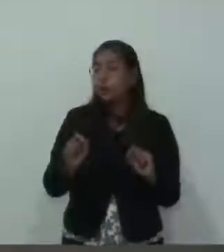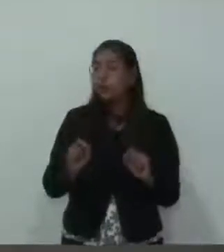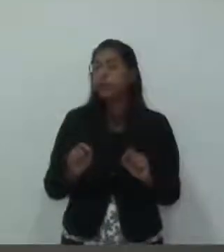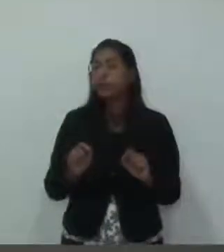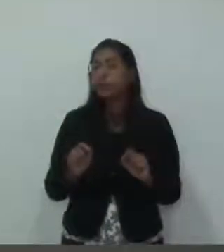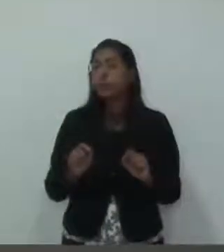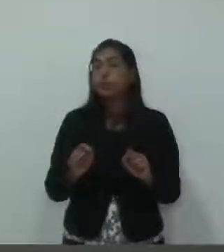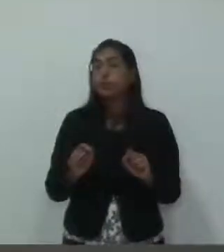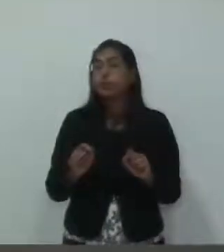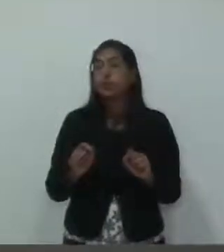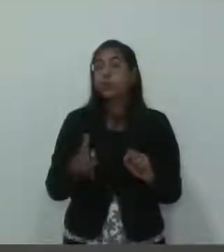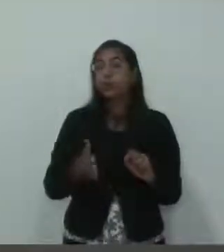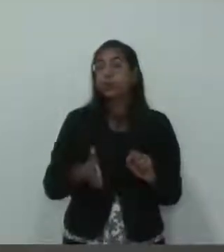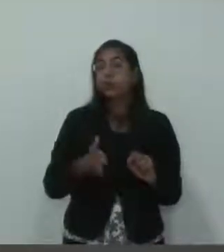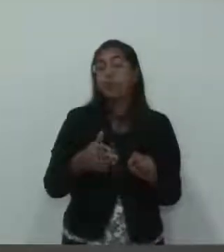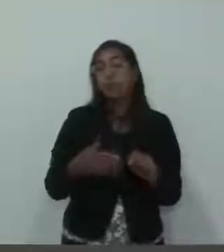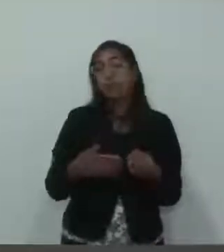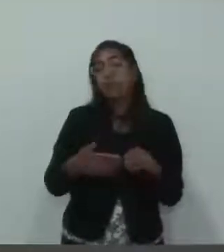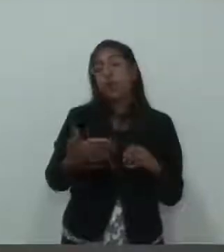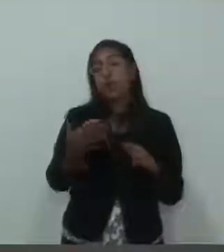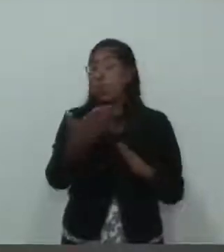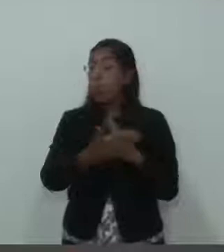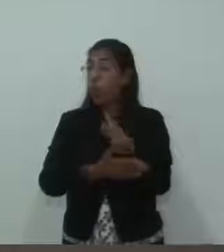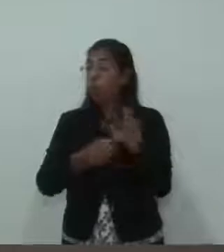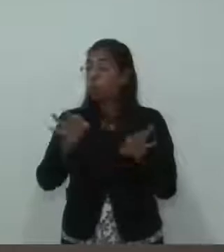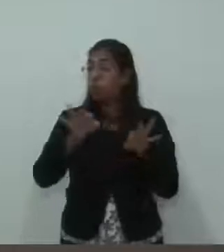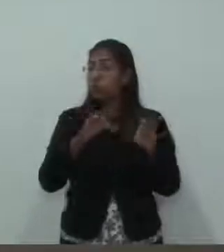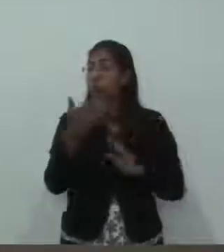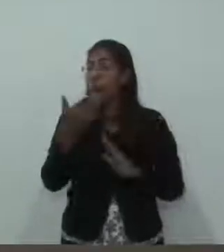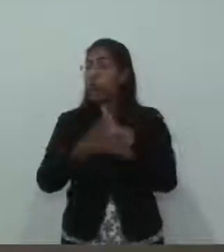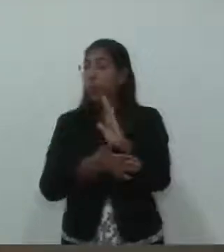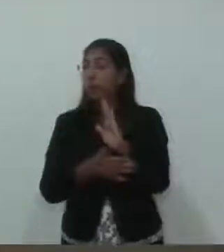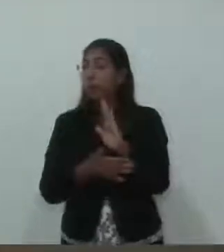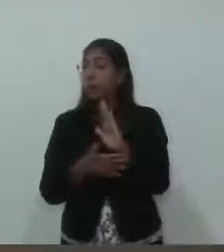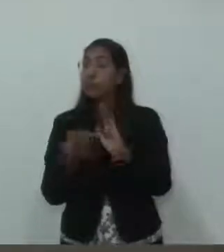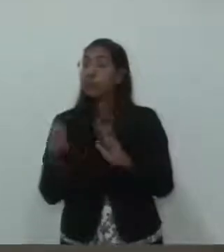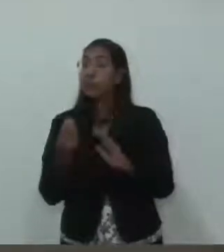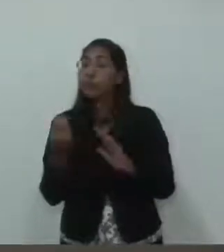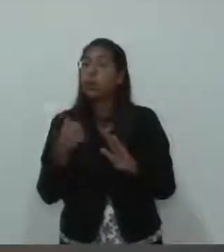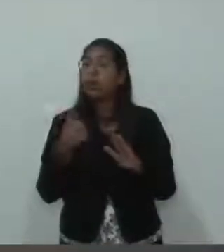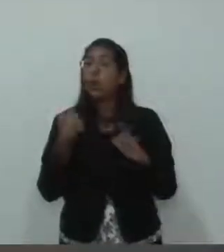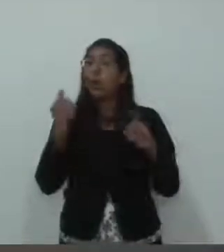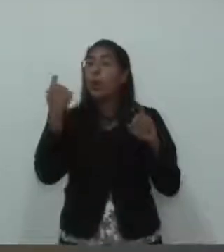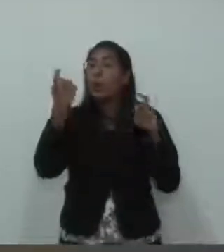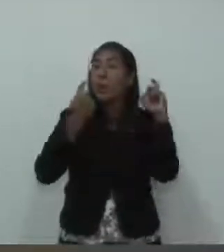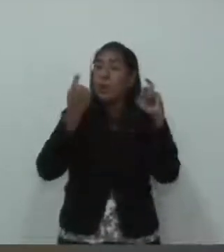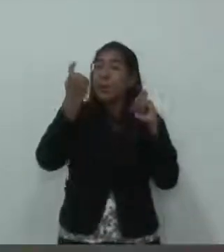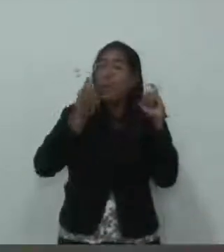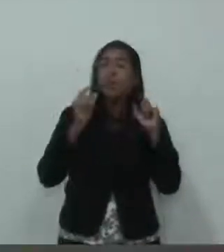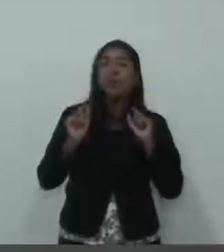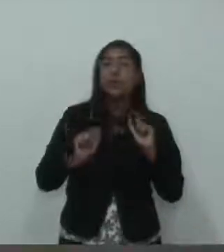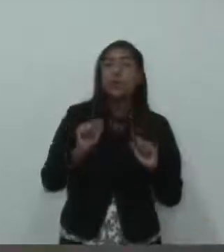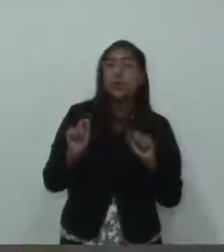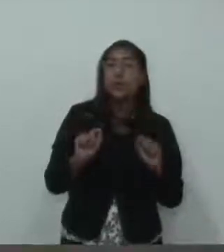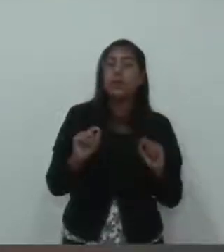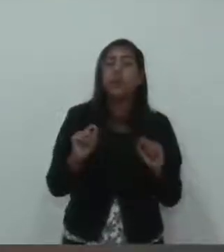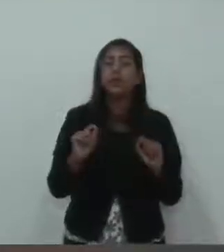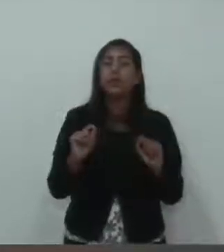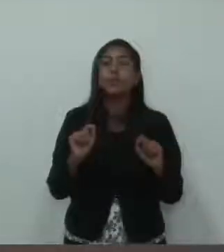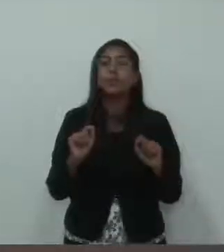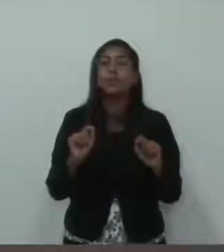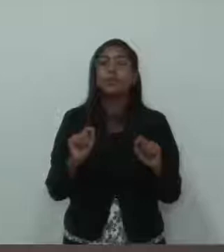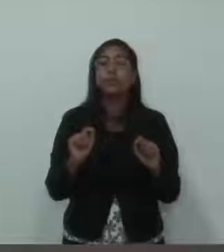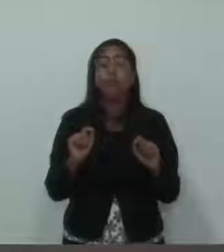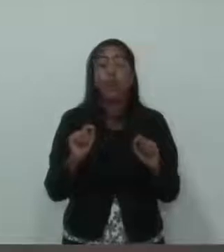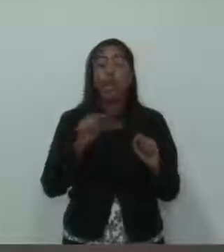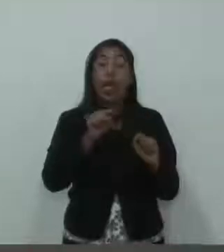vai remendar na semana que vem é uma preocupação muito clara, assim. A gente não pode tapar o sol com a peneira,